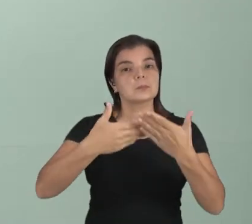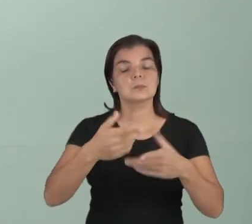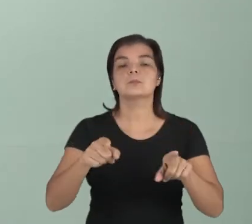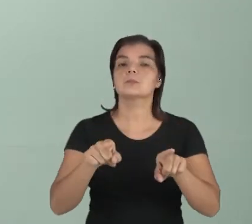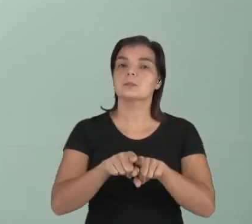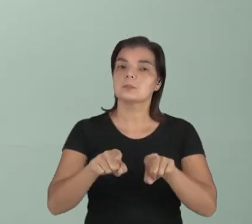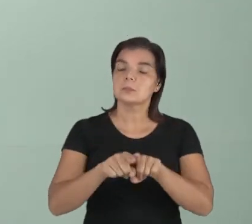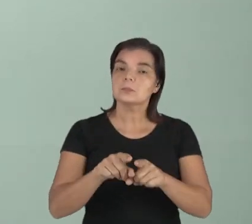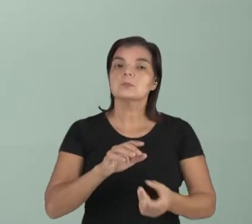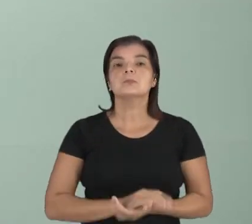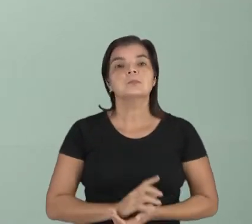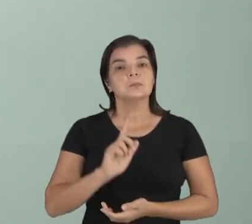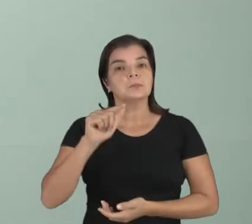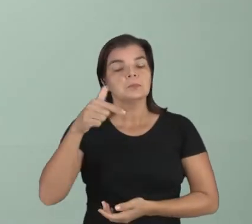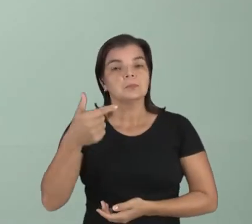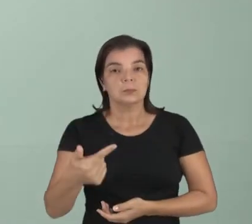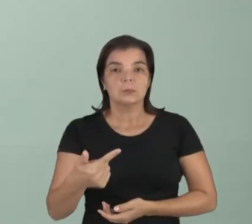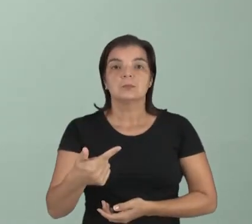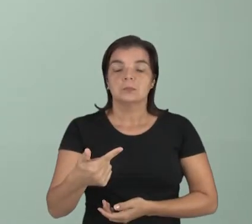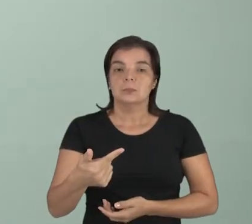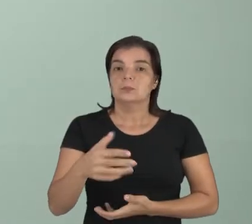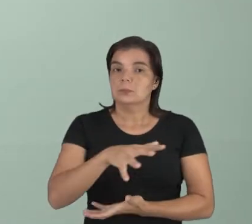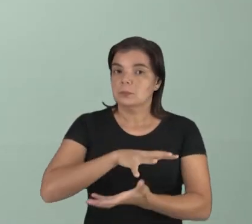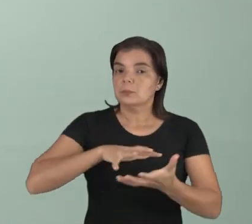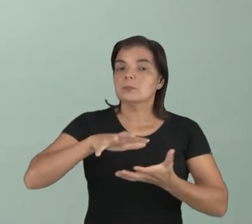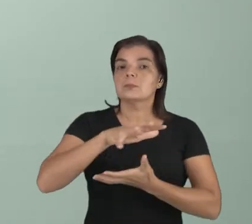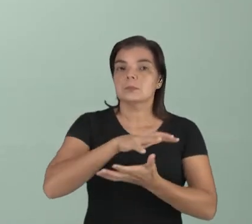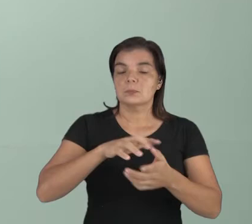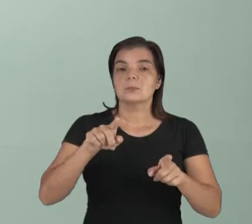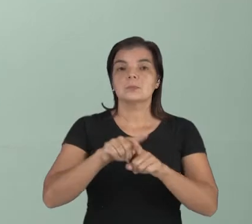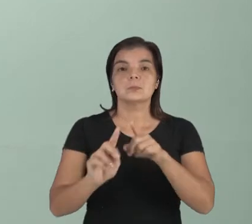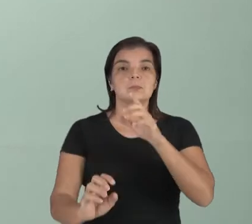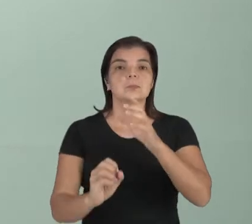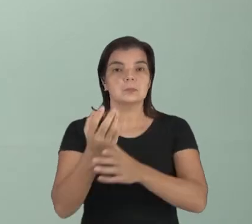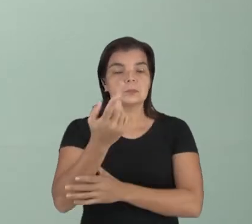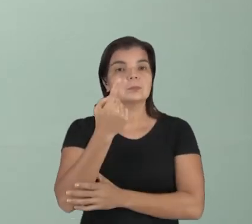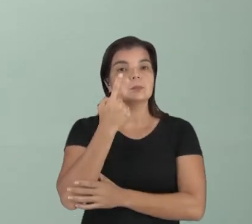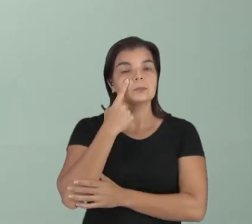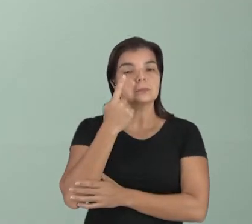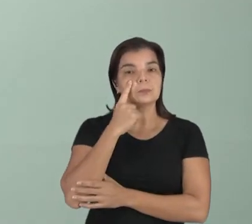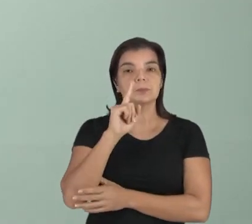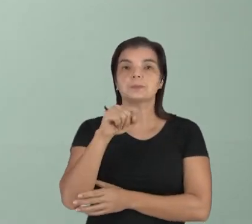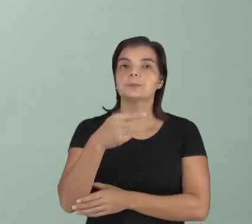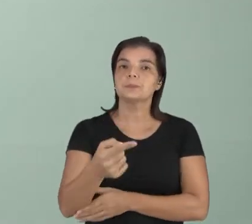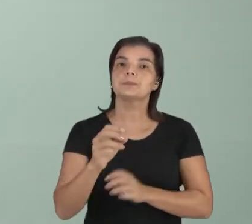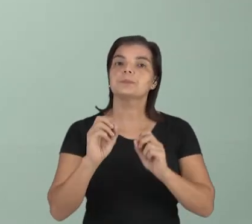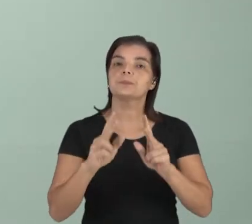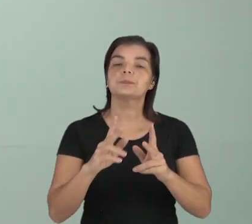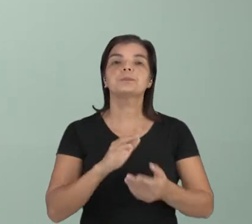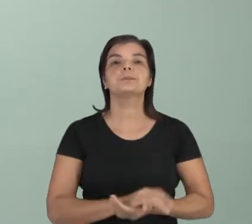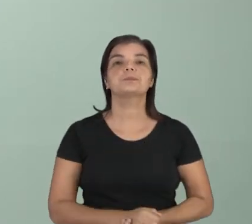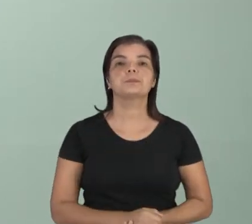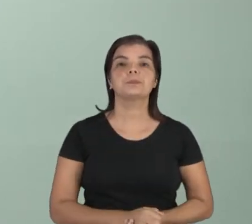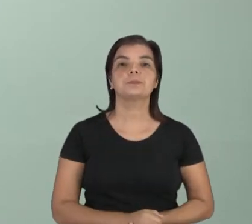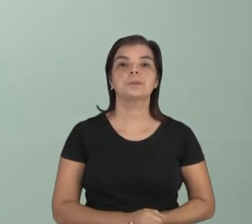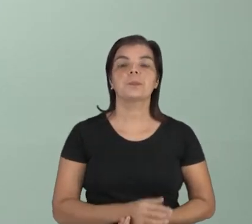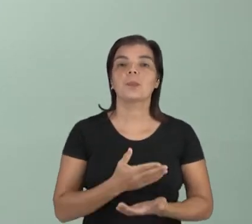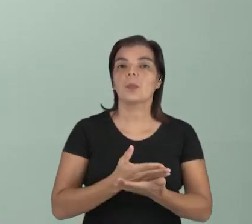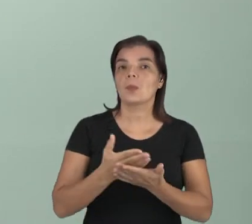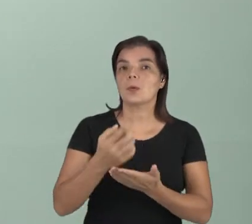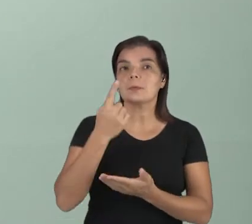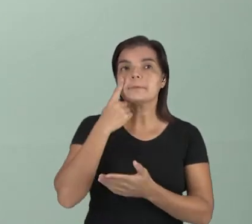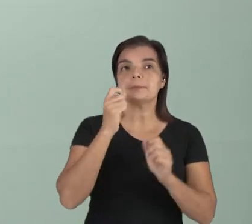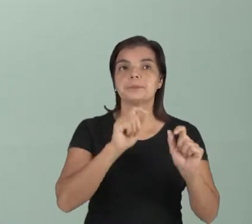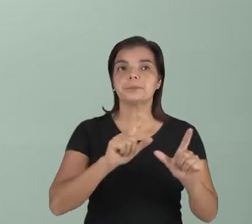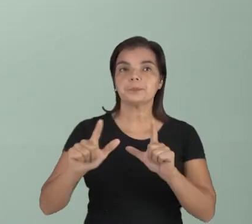elas vão repercutir, né, em outras revoluções que vão acontecer, que a gente vai vendo aí depois, ok? Então, para a gente começar,